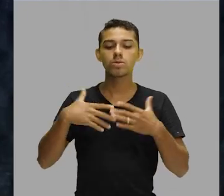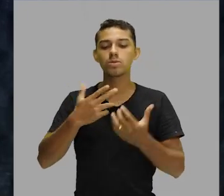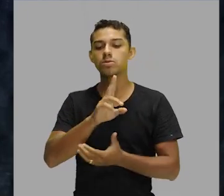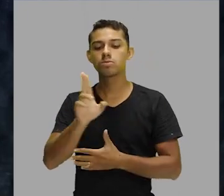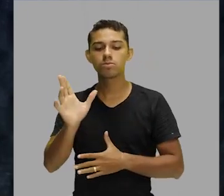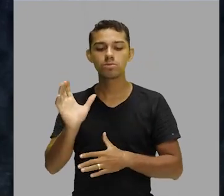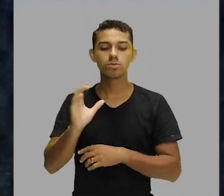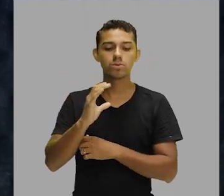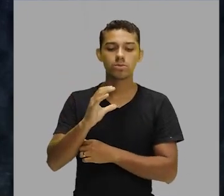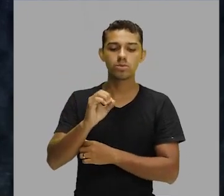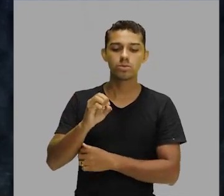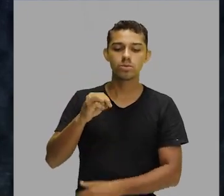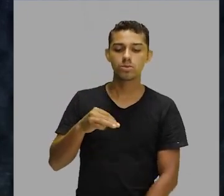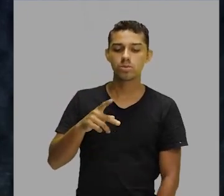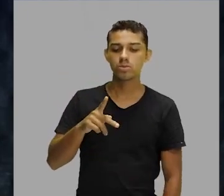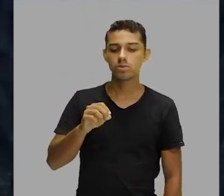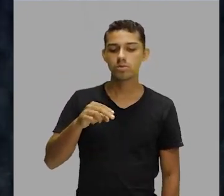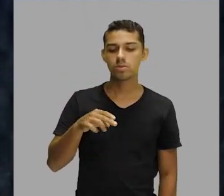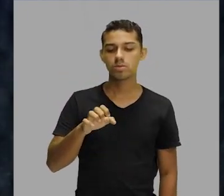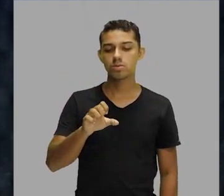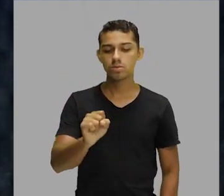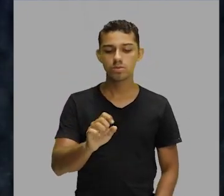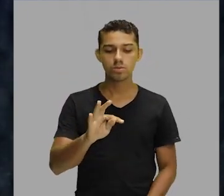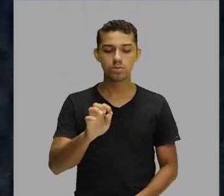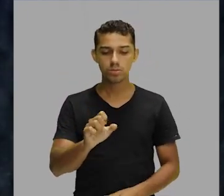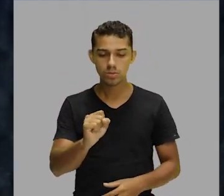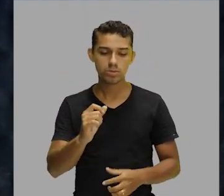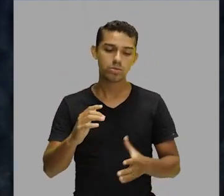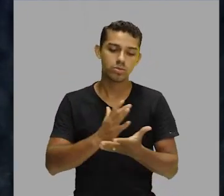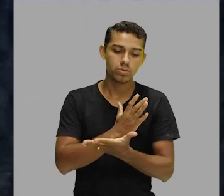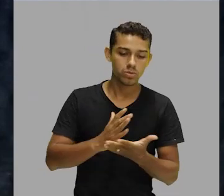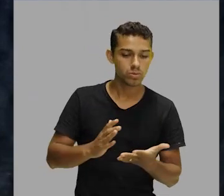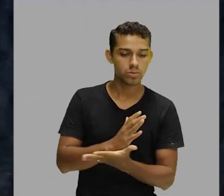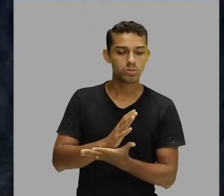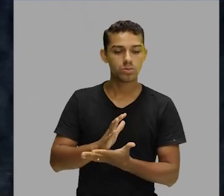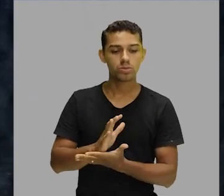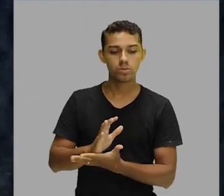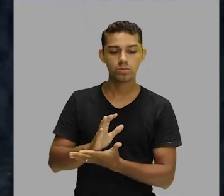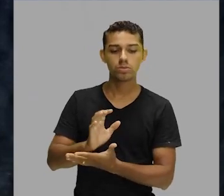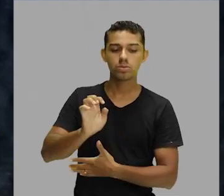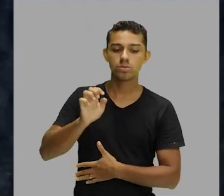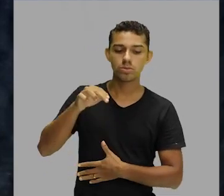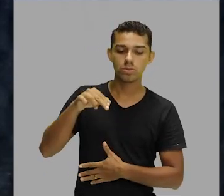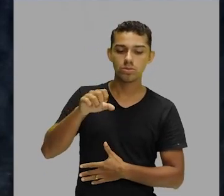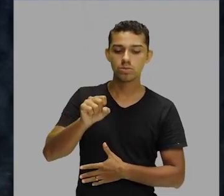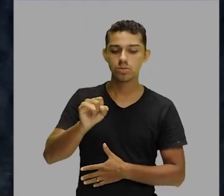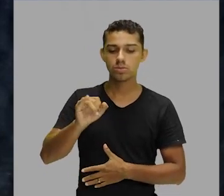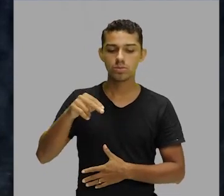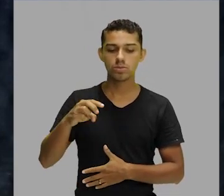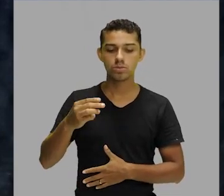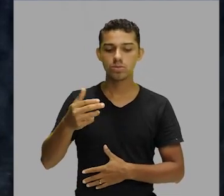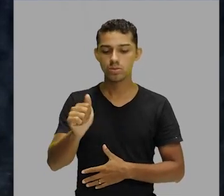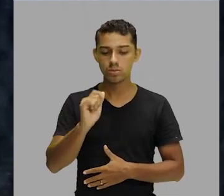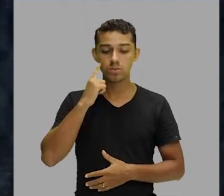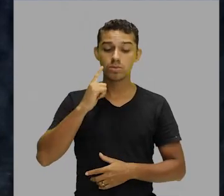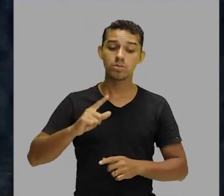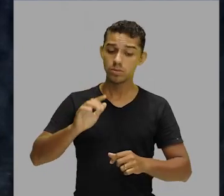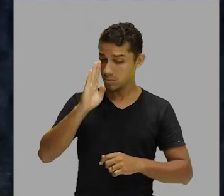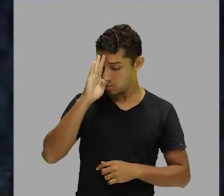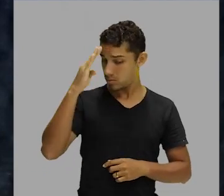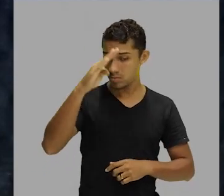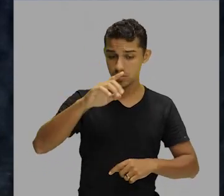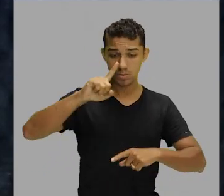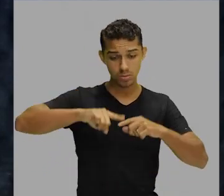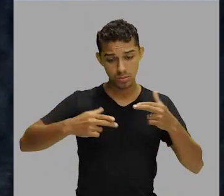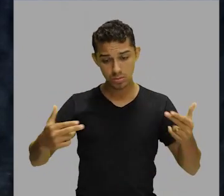componentes que estavam no interior do vírus? Algumas enzimas virais, né? E principalmente o material genético, que no caso